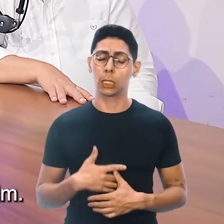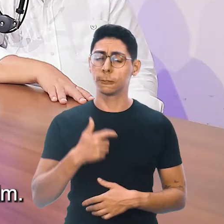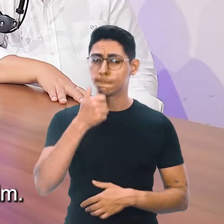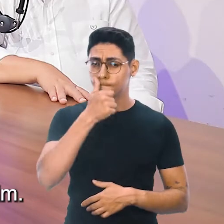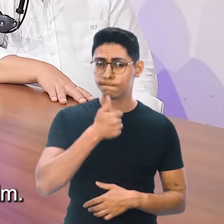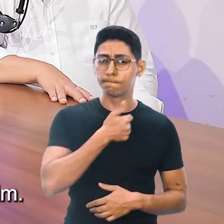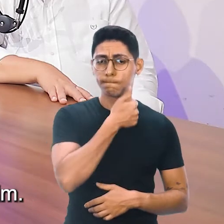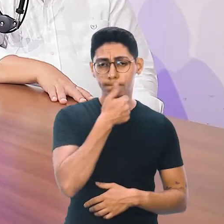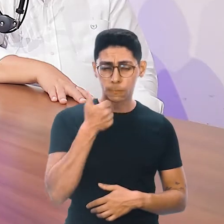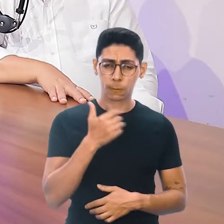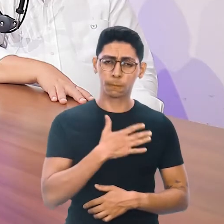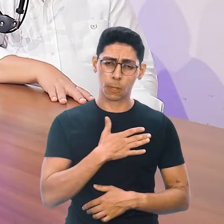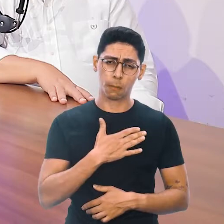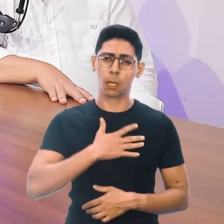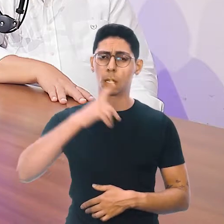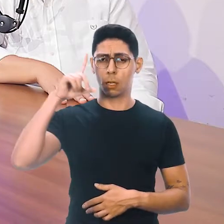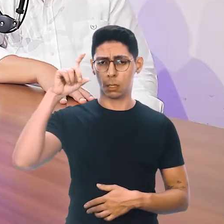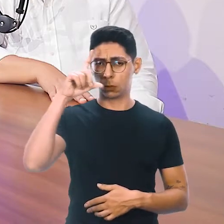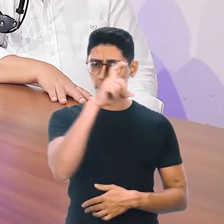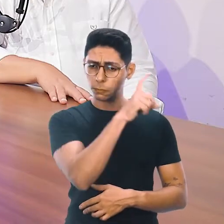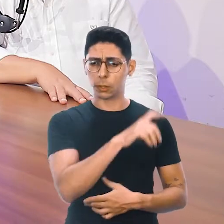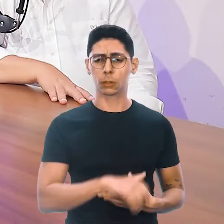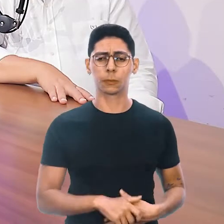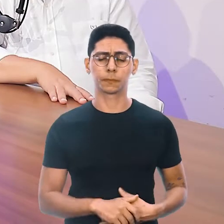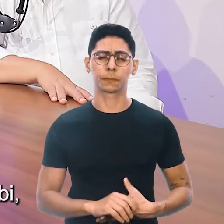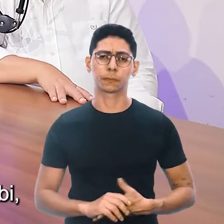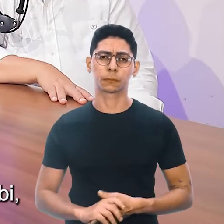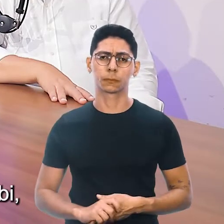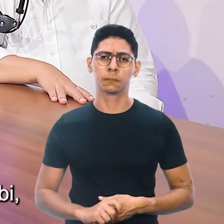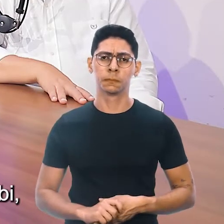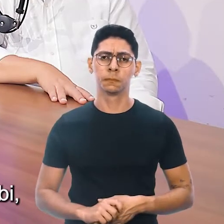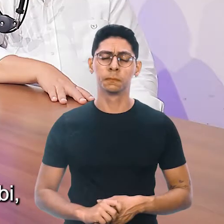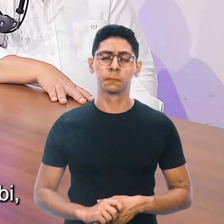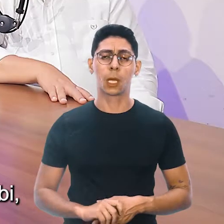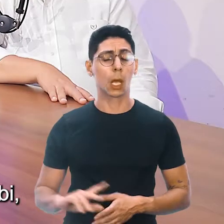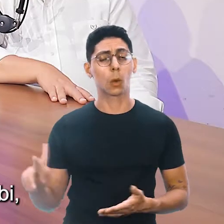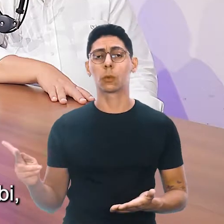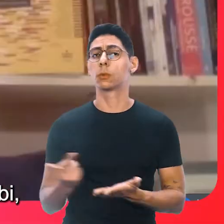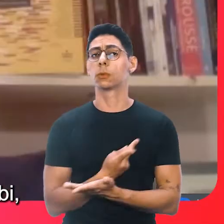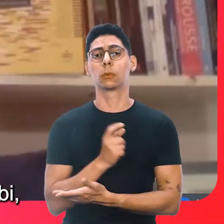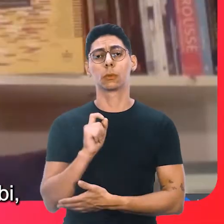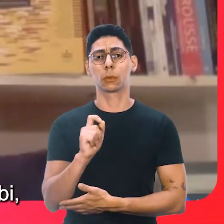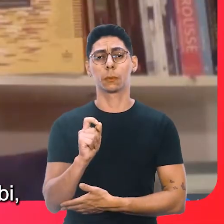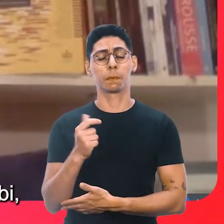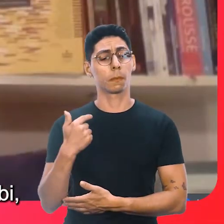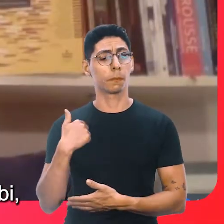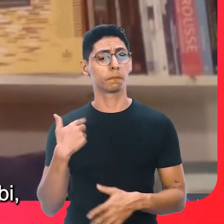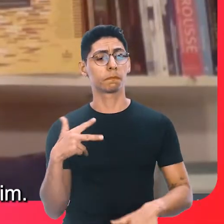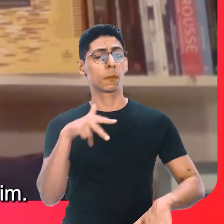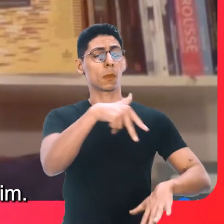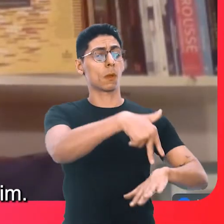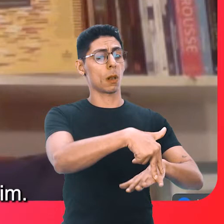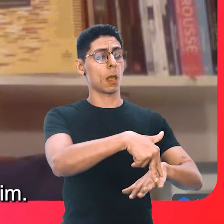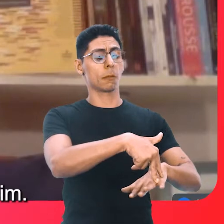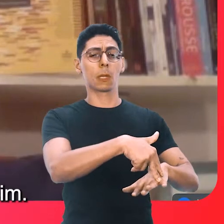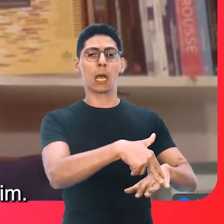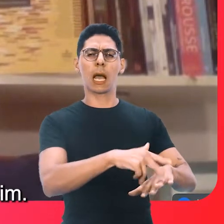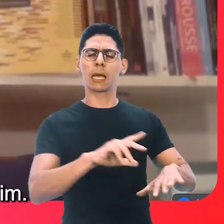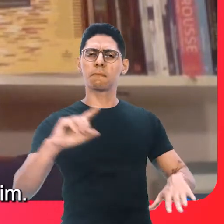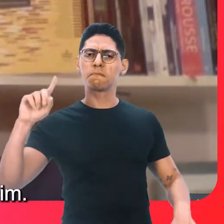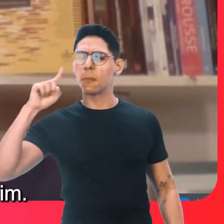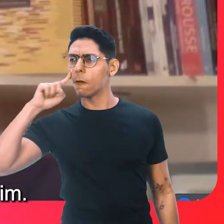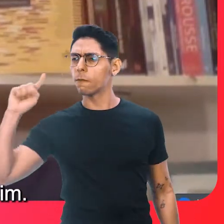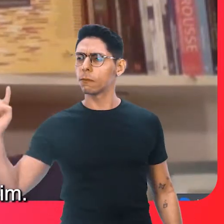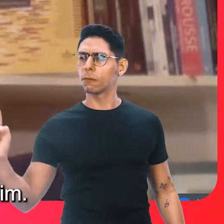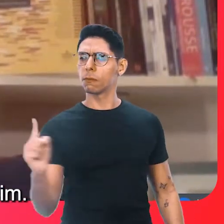sacrificada para mim. E um dia eu estava ali na Avenida Paulista e passou uma Kombi, uma perua Kombi. Aí